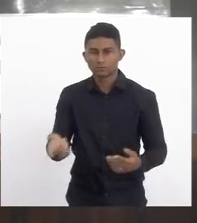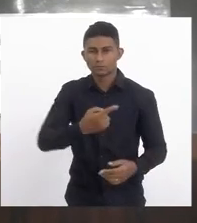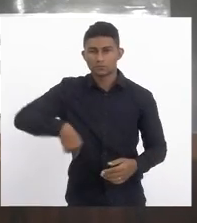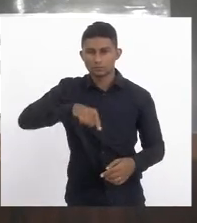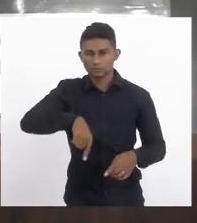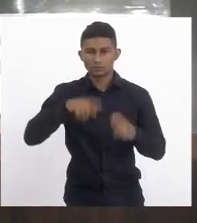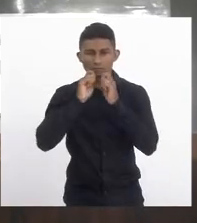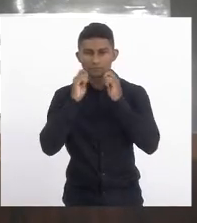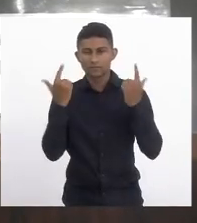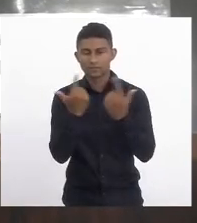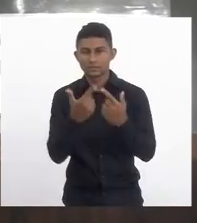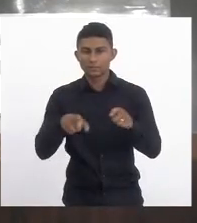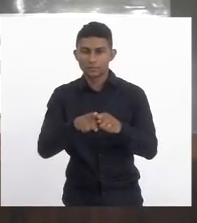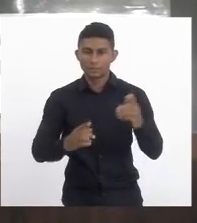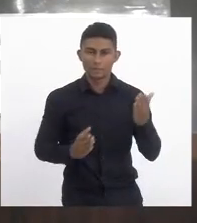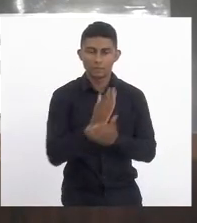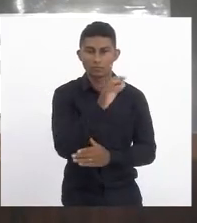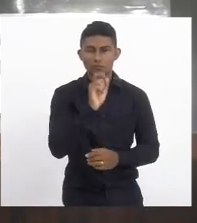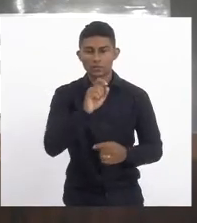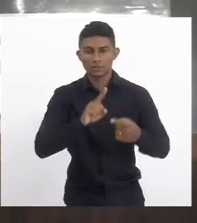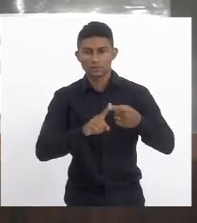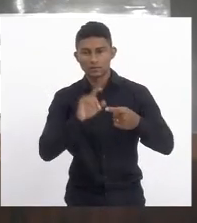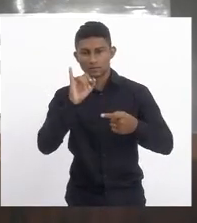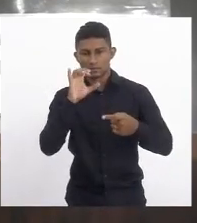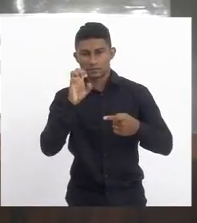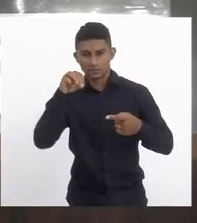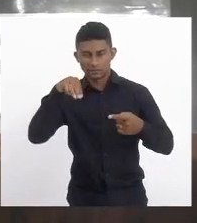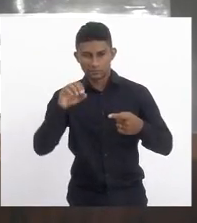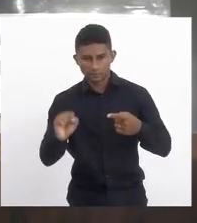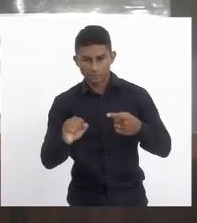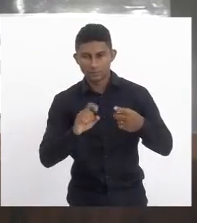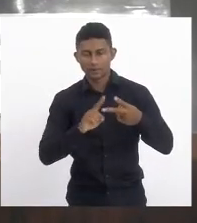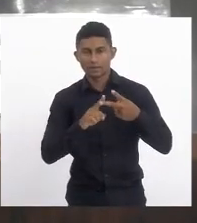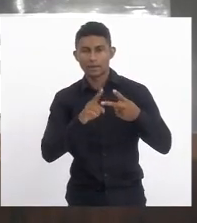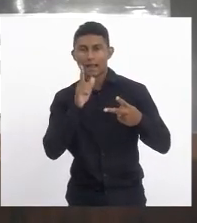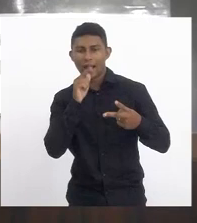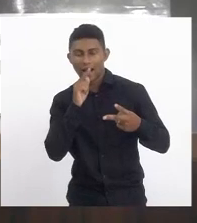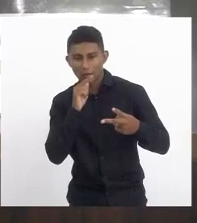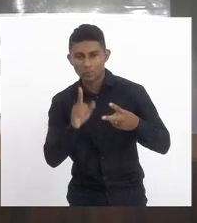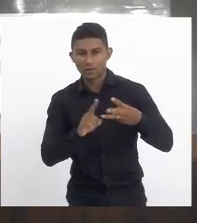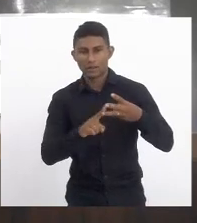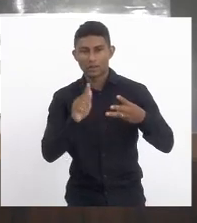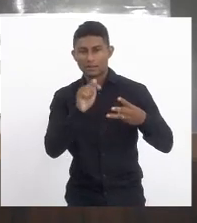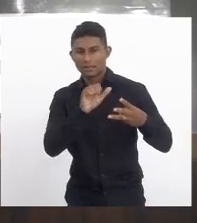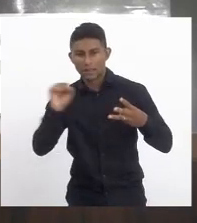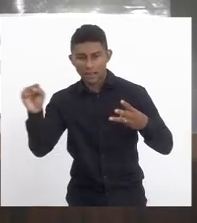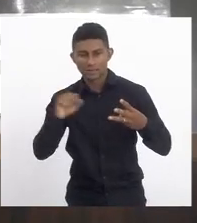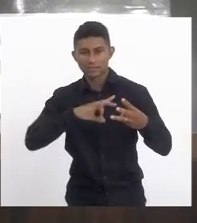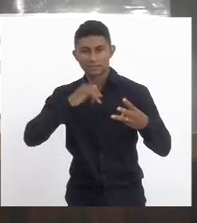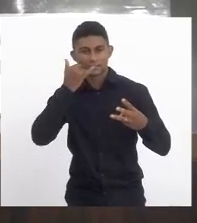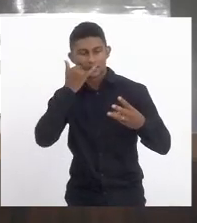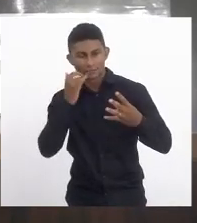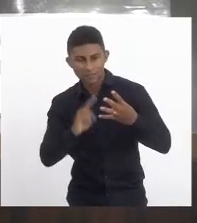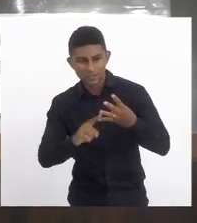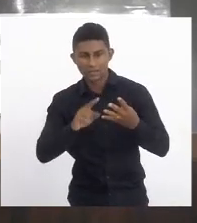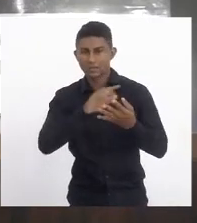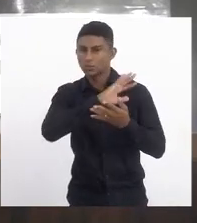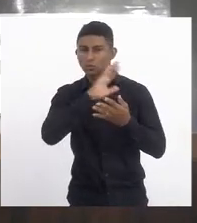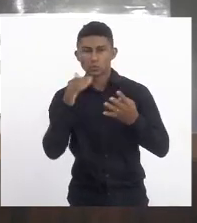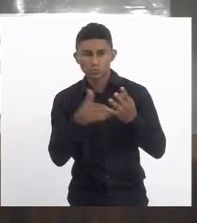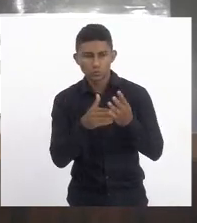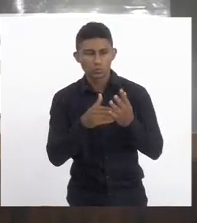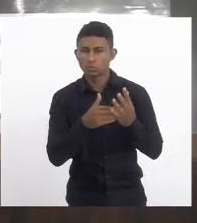isenção de ICMS, serviço de água, gás, luz e telefonia para os templos religiosos de qualquer culto e instituições